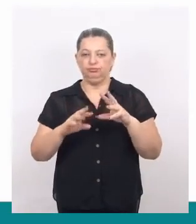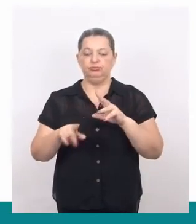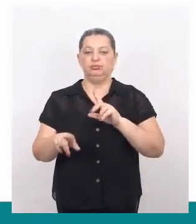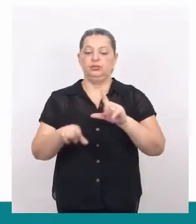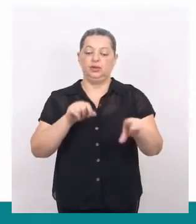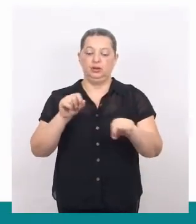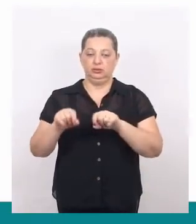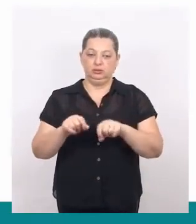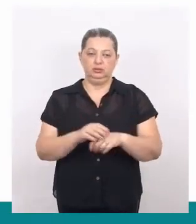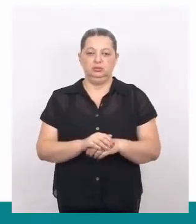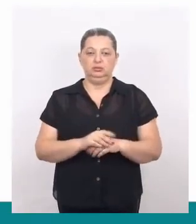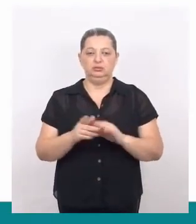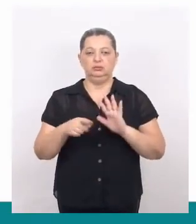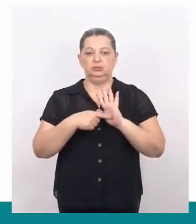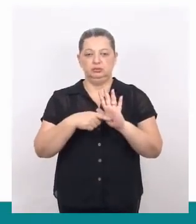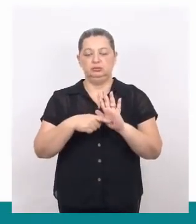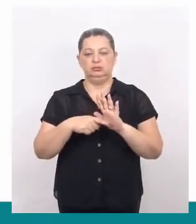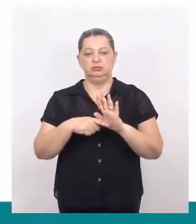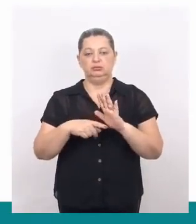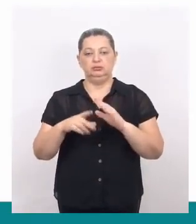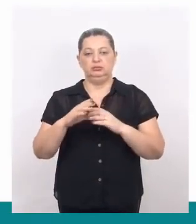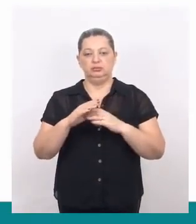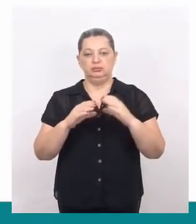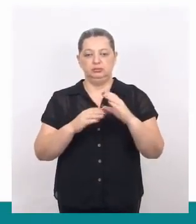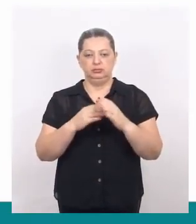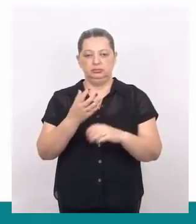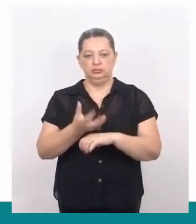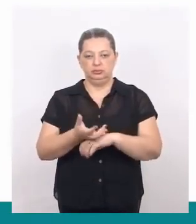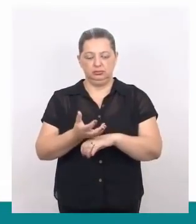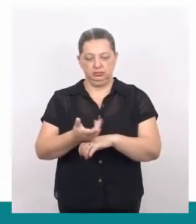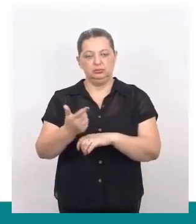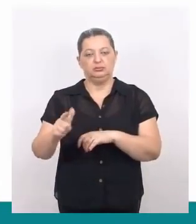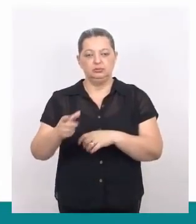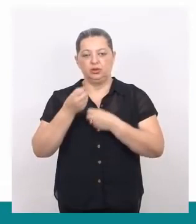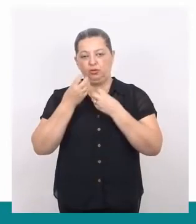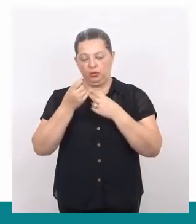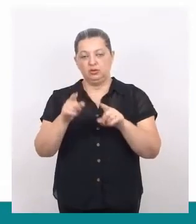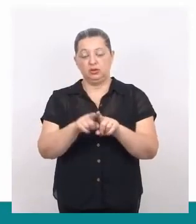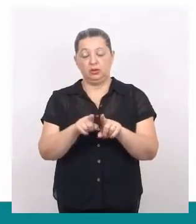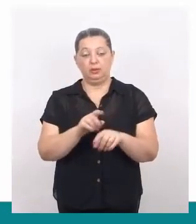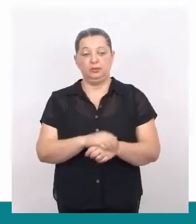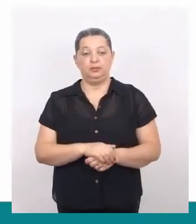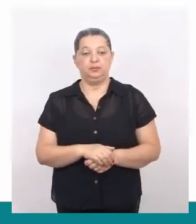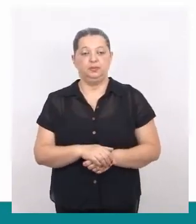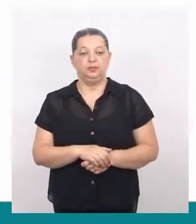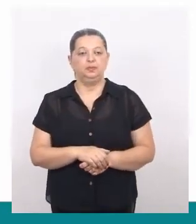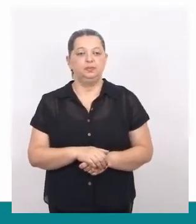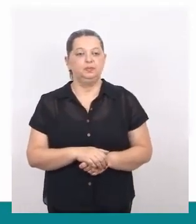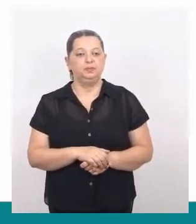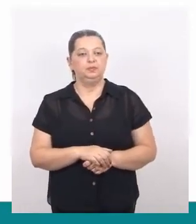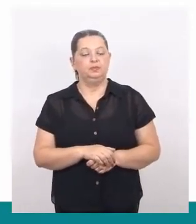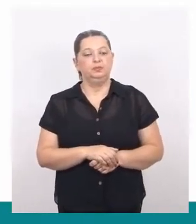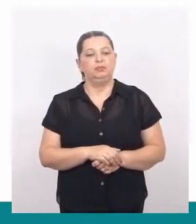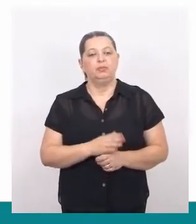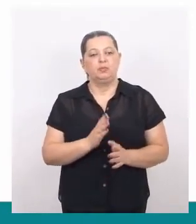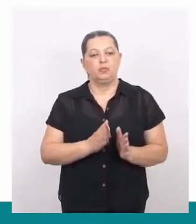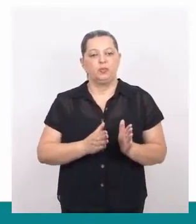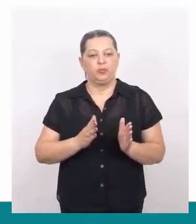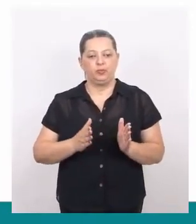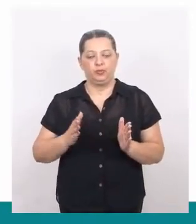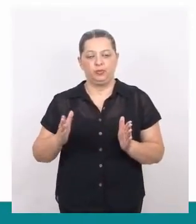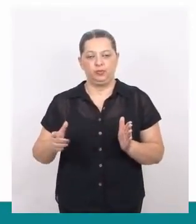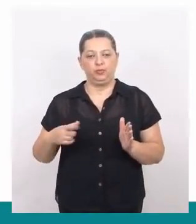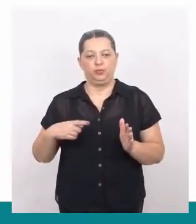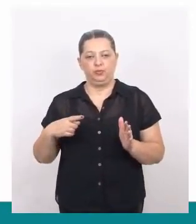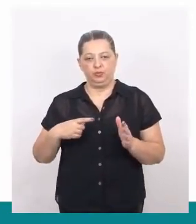Mostra a disciplina de concurso e os demais dados dele. Pode passar. Na sequência, vem aqueles dados